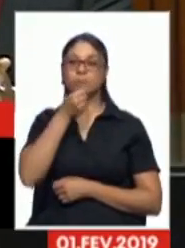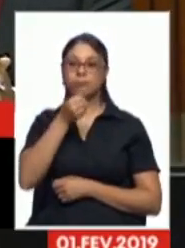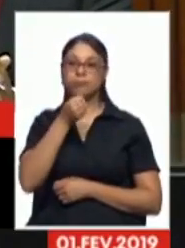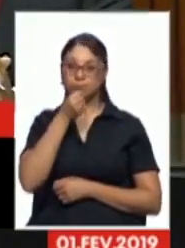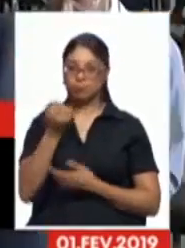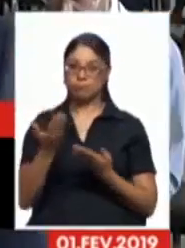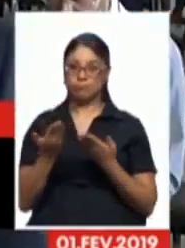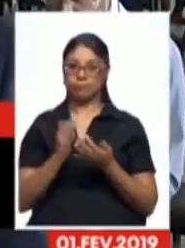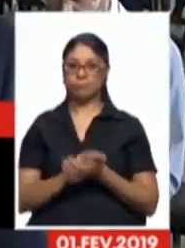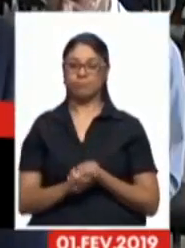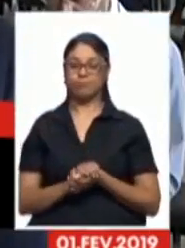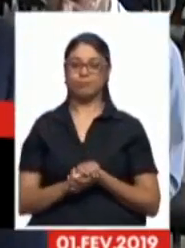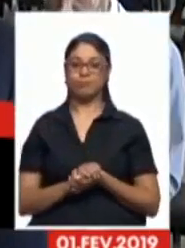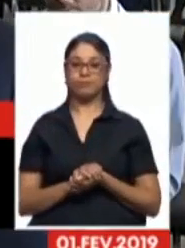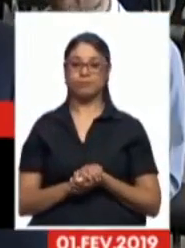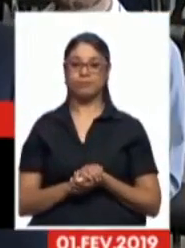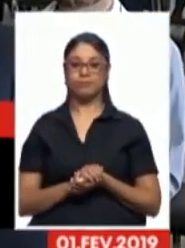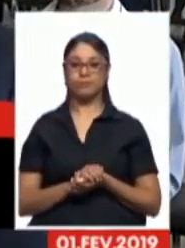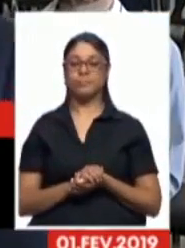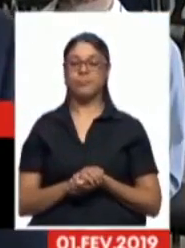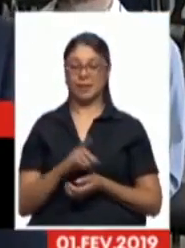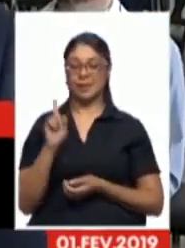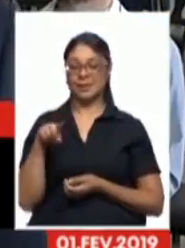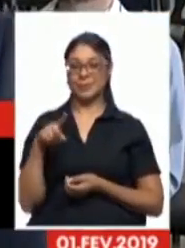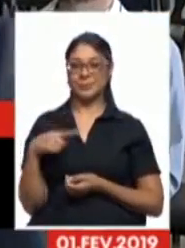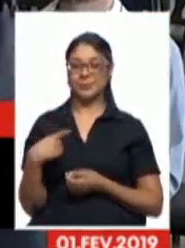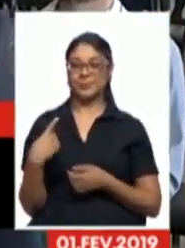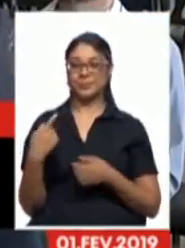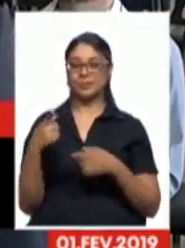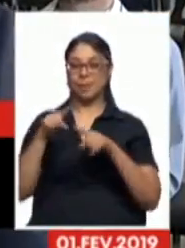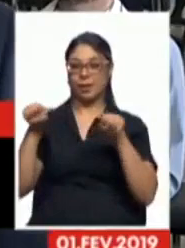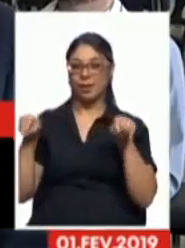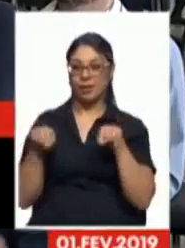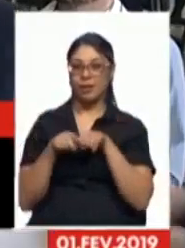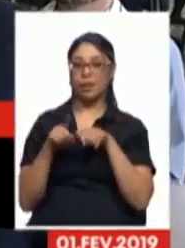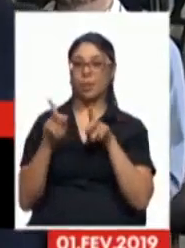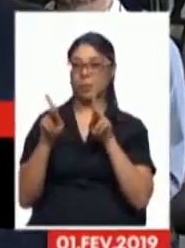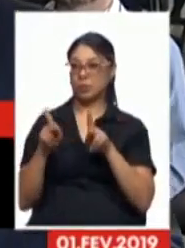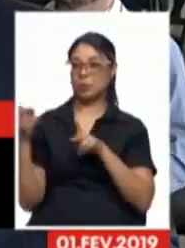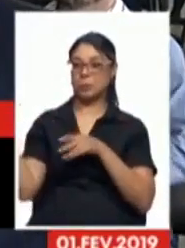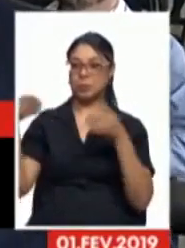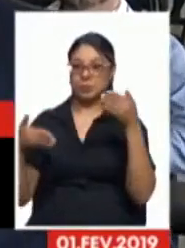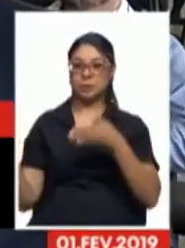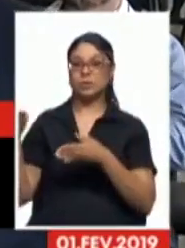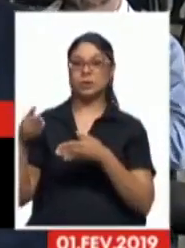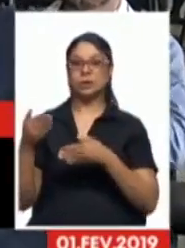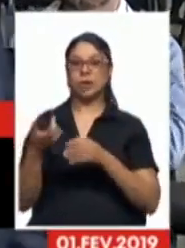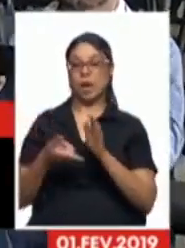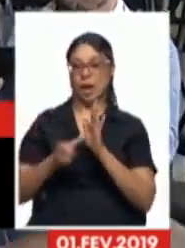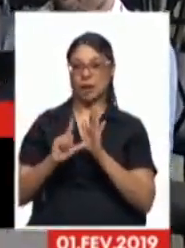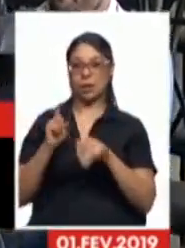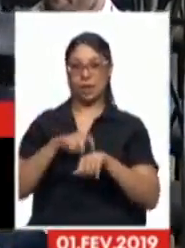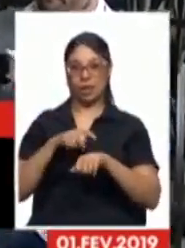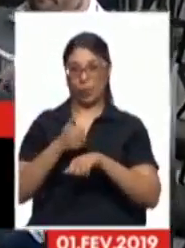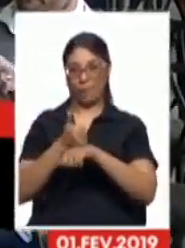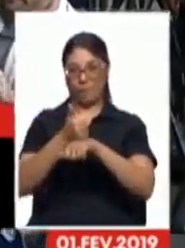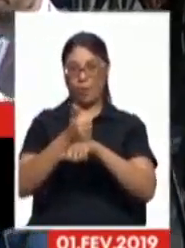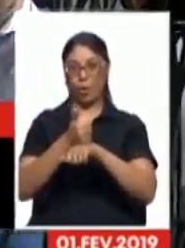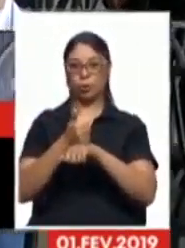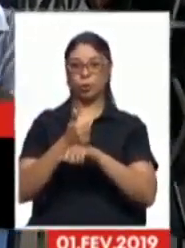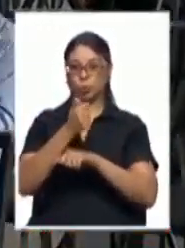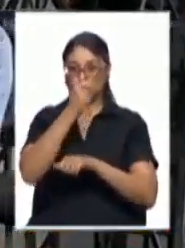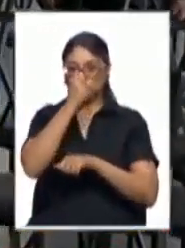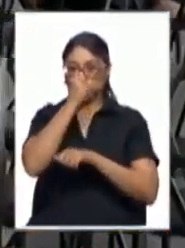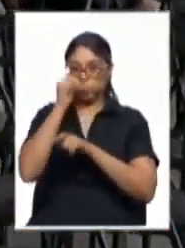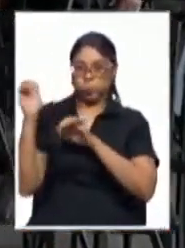Hamilton? É, Joanita, nós estamos aqui no Espaço Democrático. Ficou bem cheio aqui durante a posse. Todos os